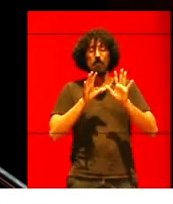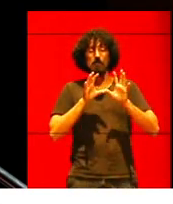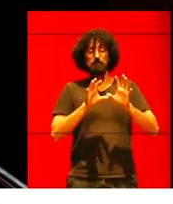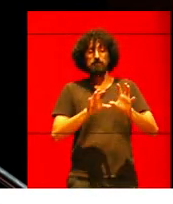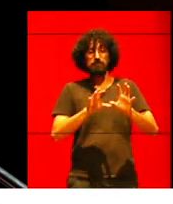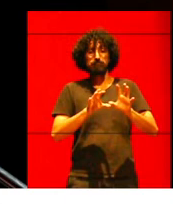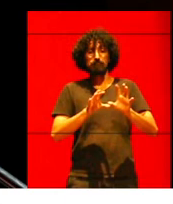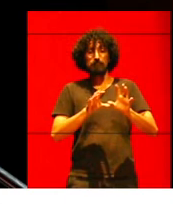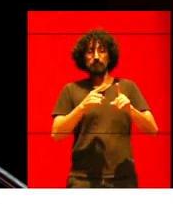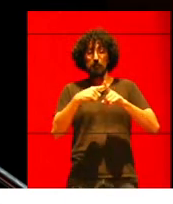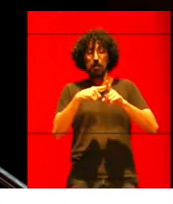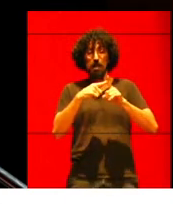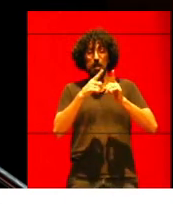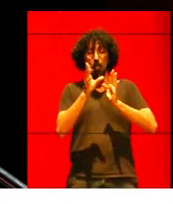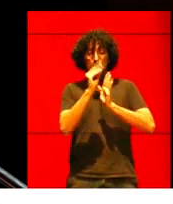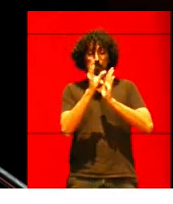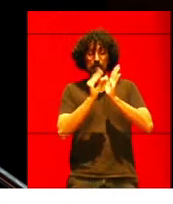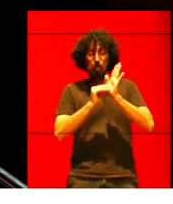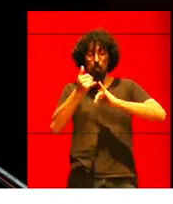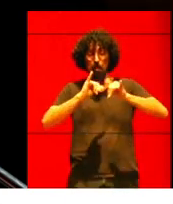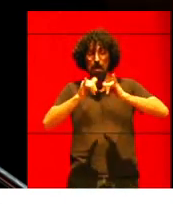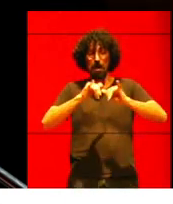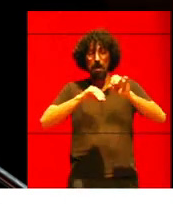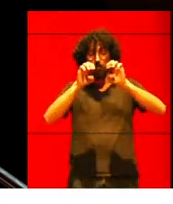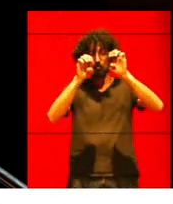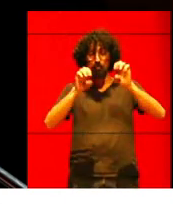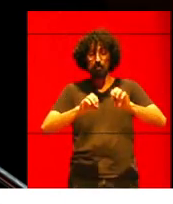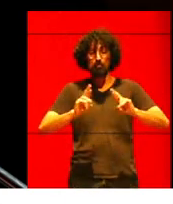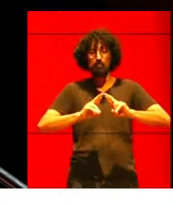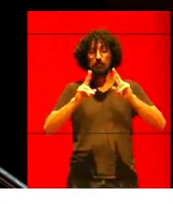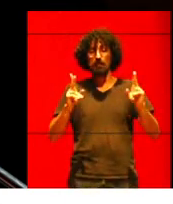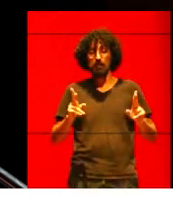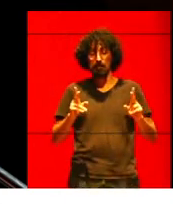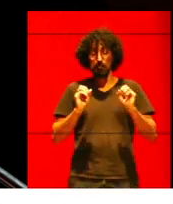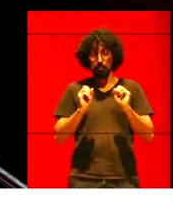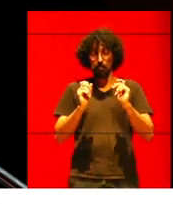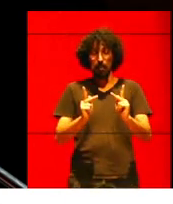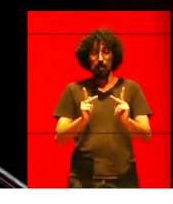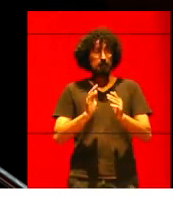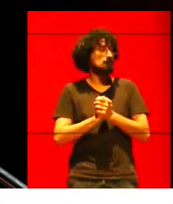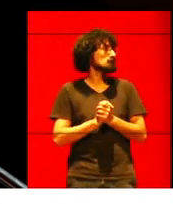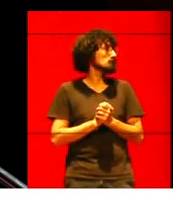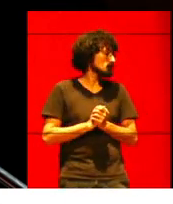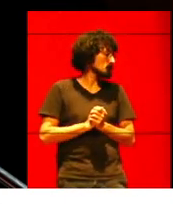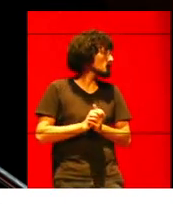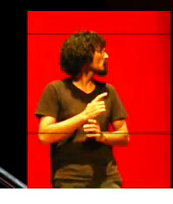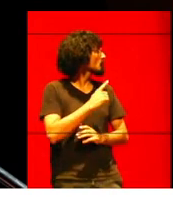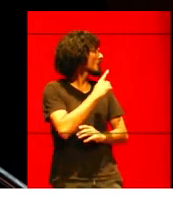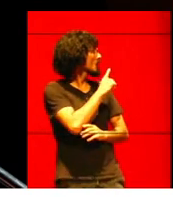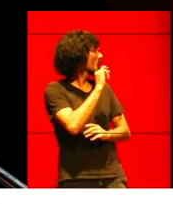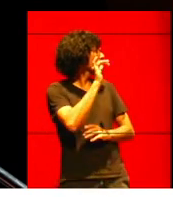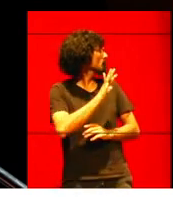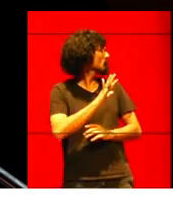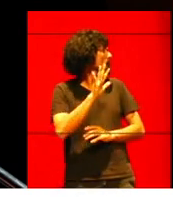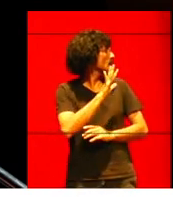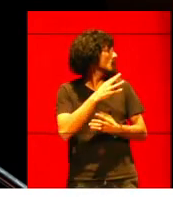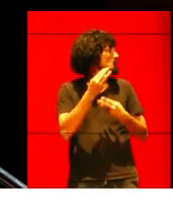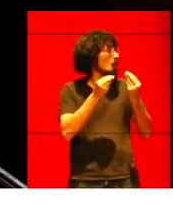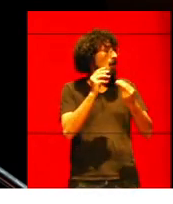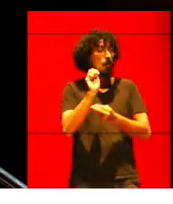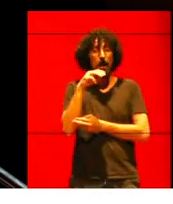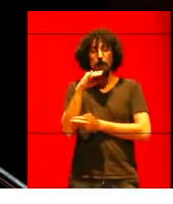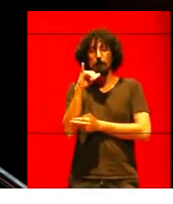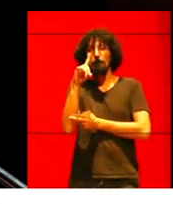composição química daquela estrutura diferente, certo? Aqui nós temos a imagem de como o amido ele